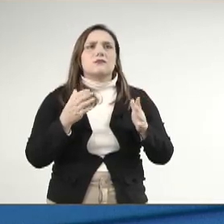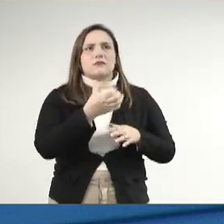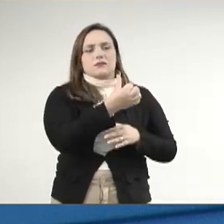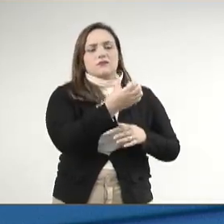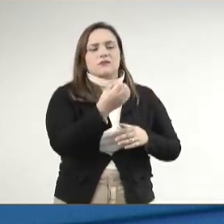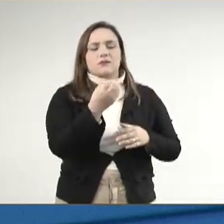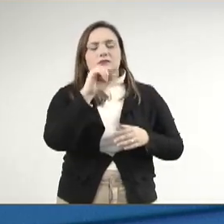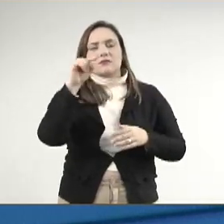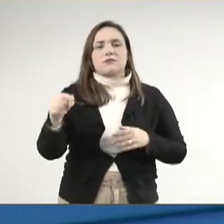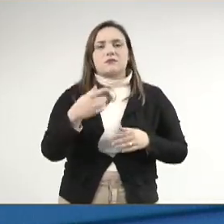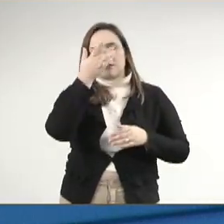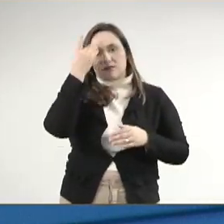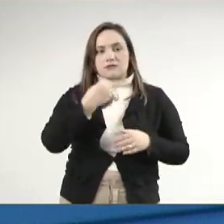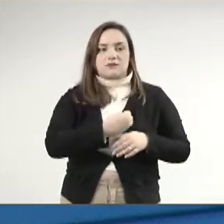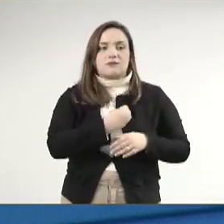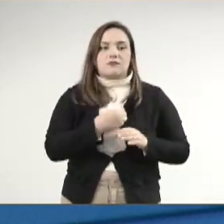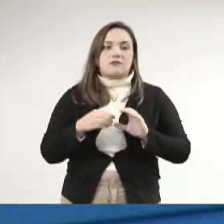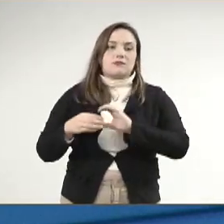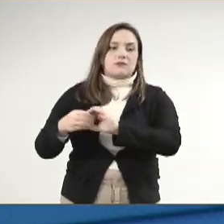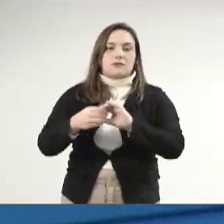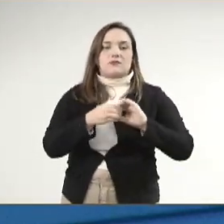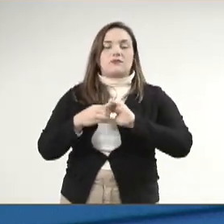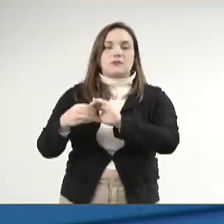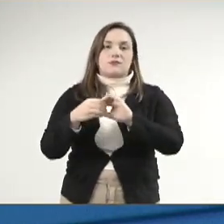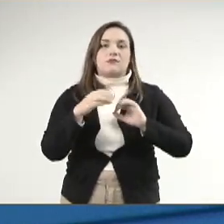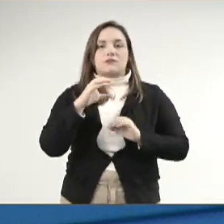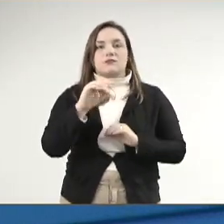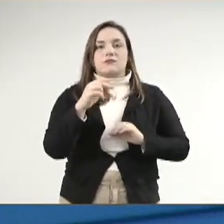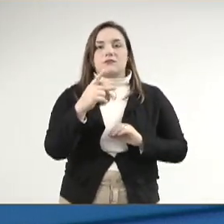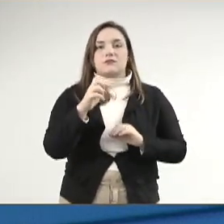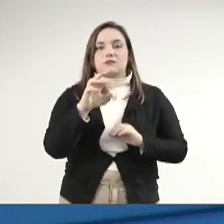mil pessoas cooperadas e contribuindo com